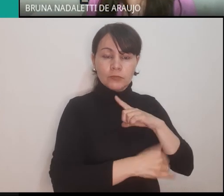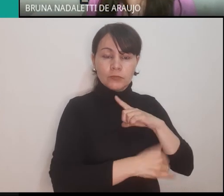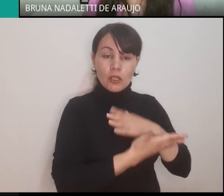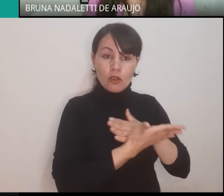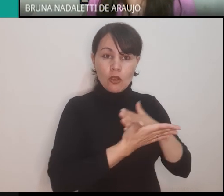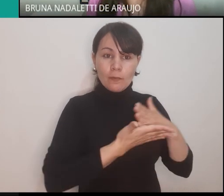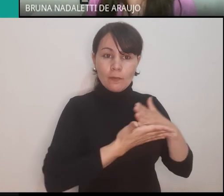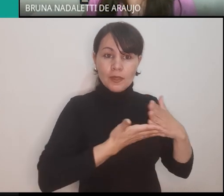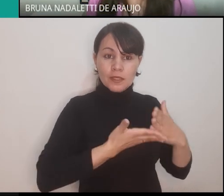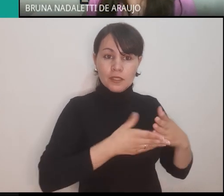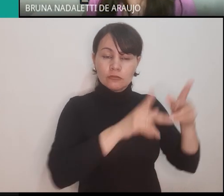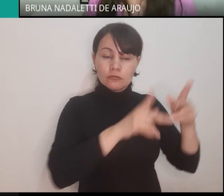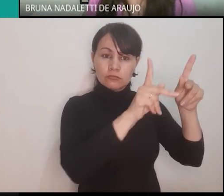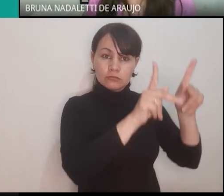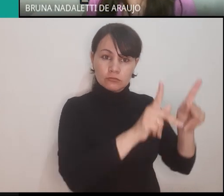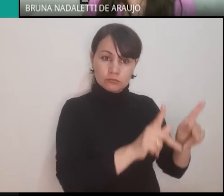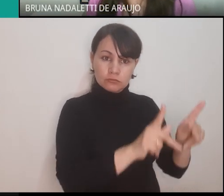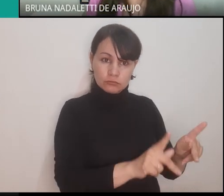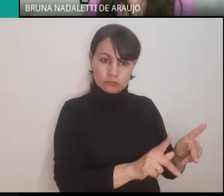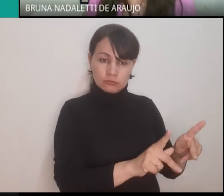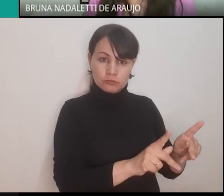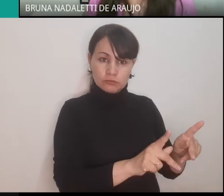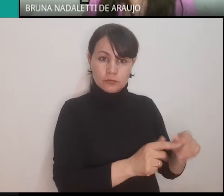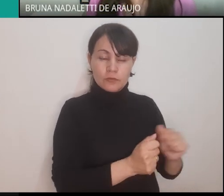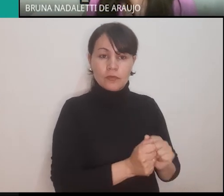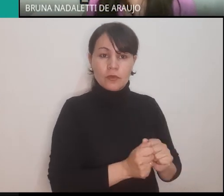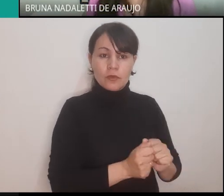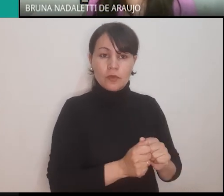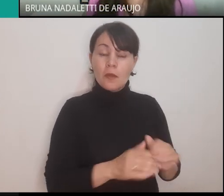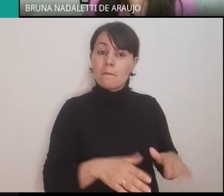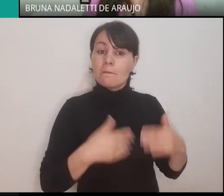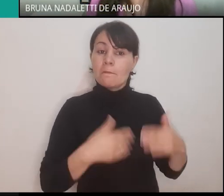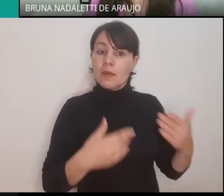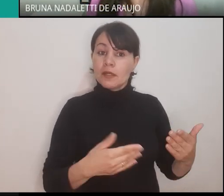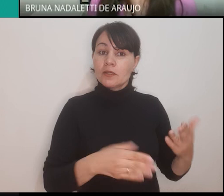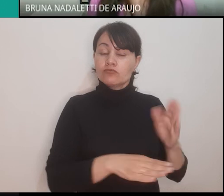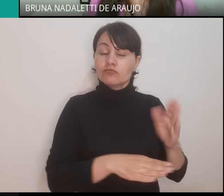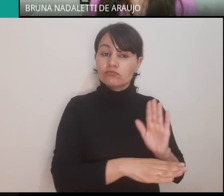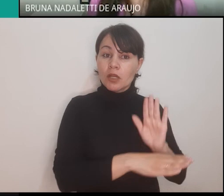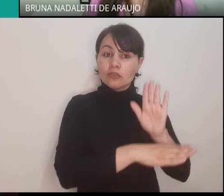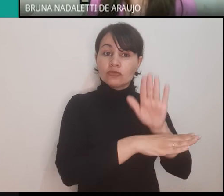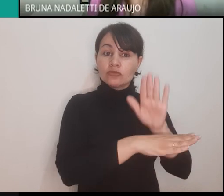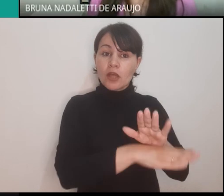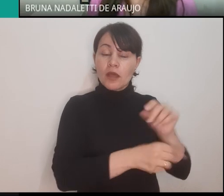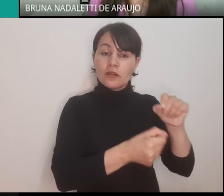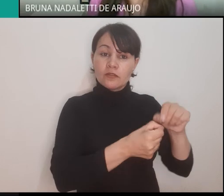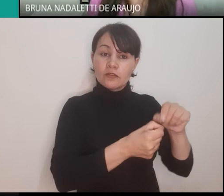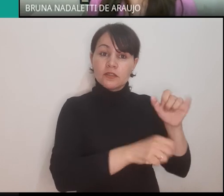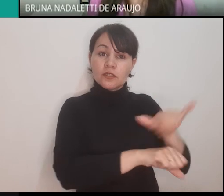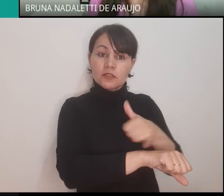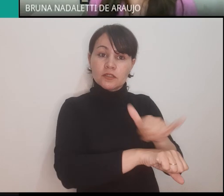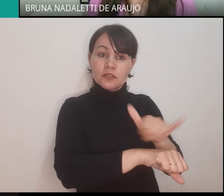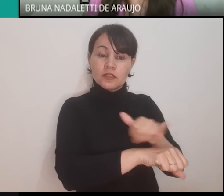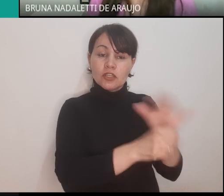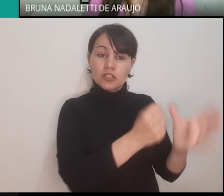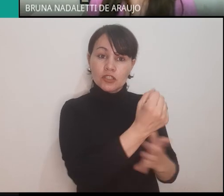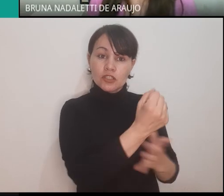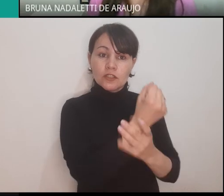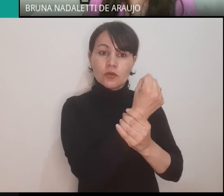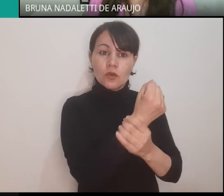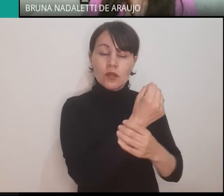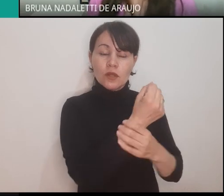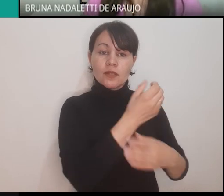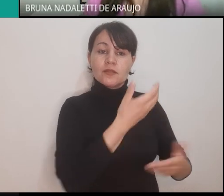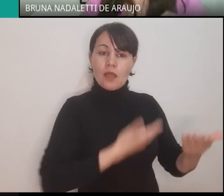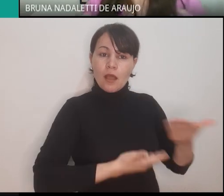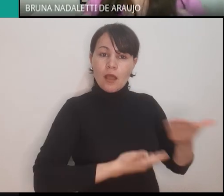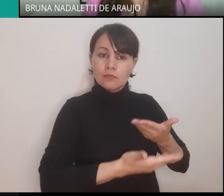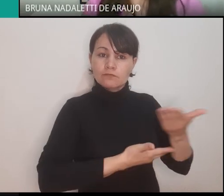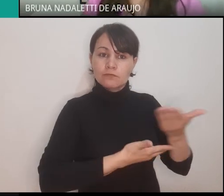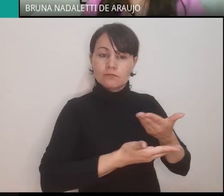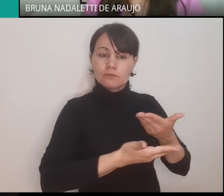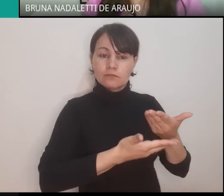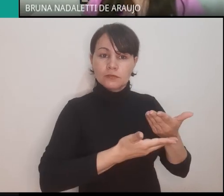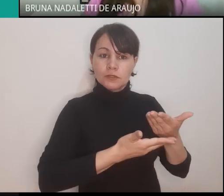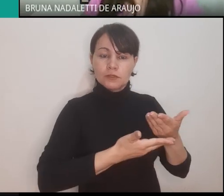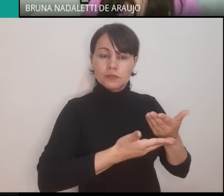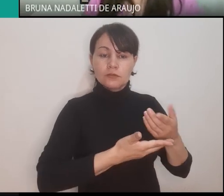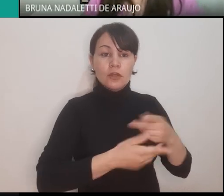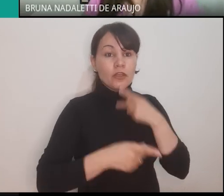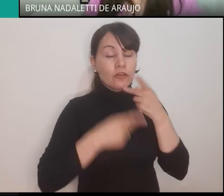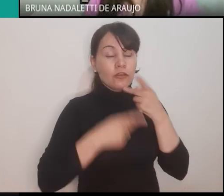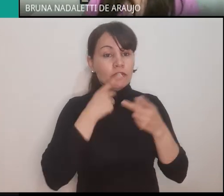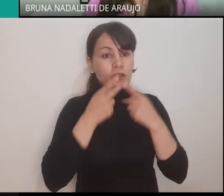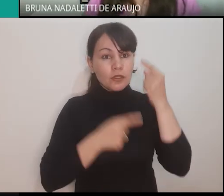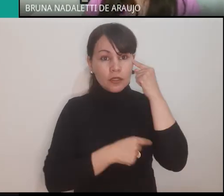dos pacientes, para assim montar estratégias seguras de atendimento. E falando